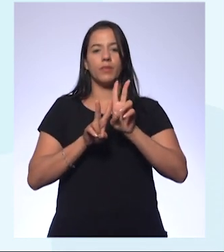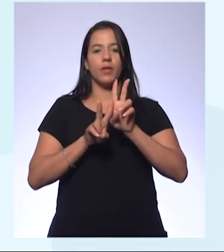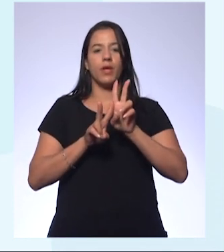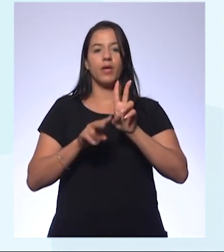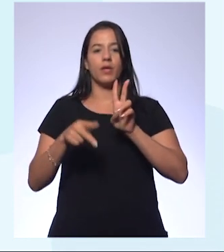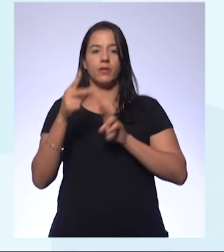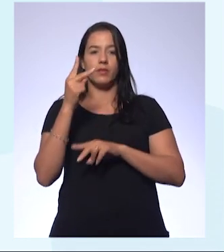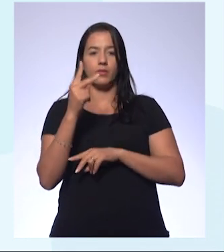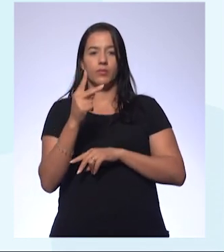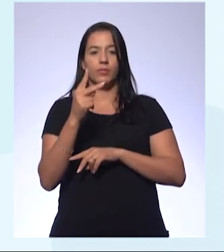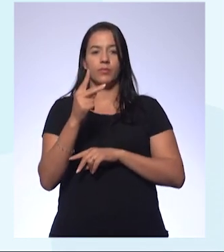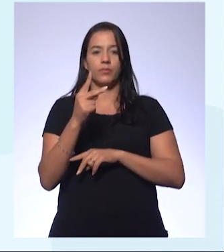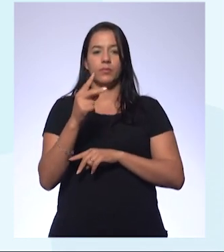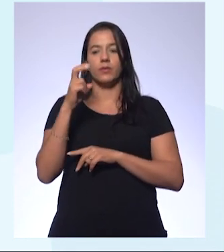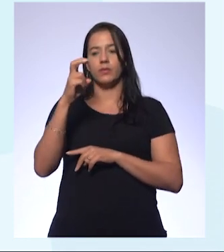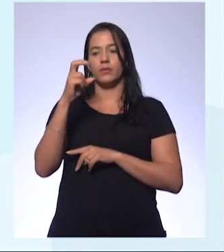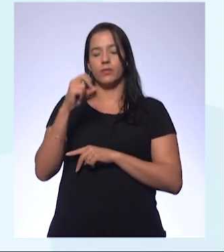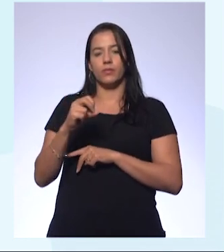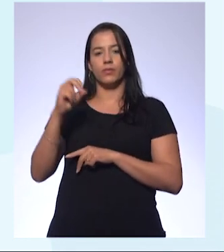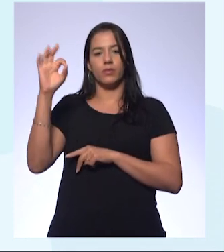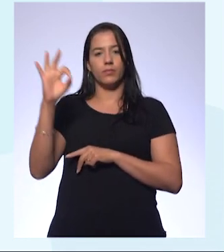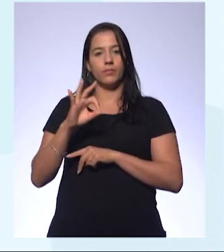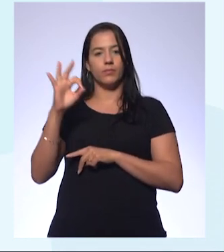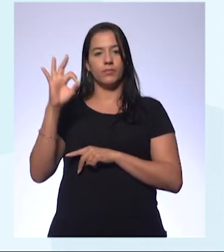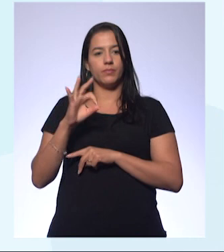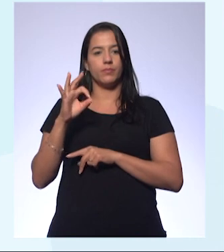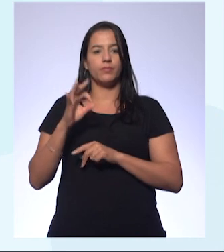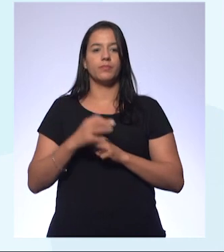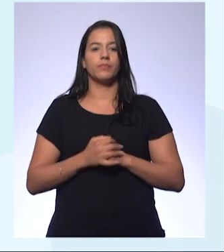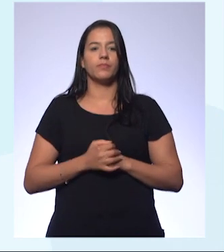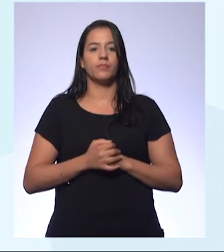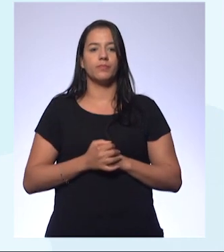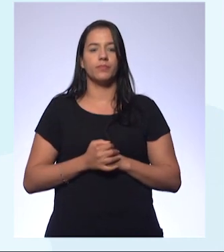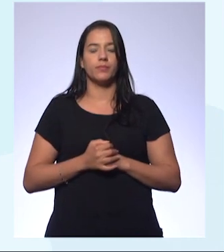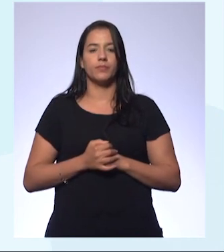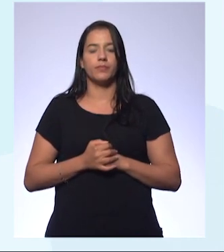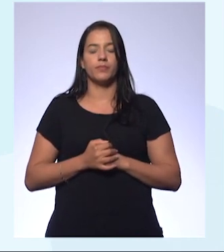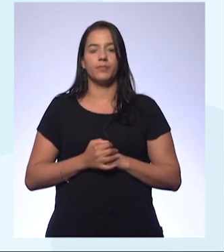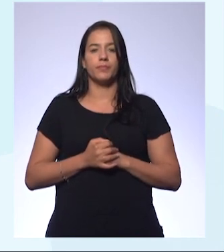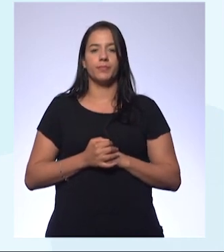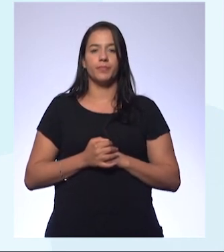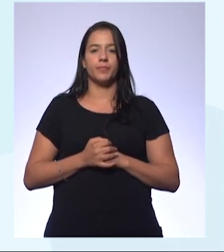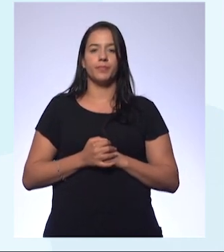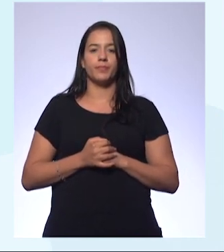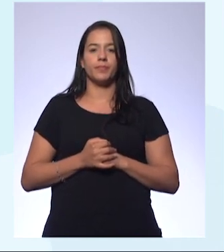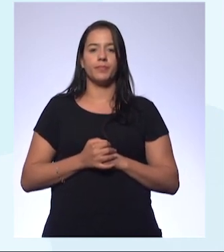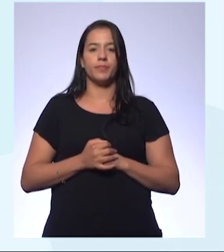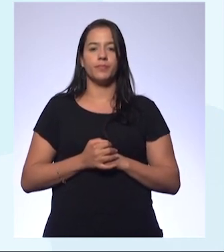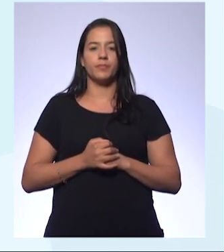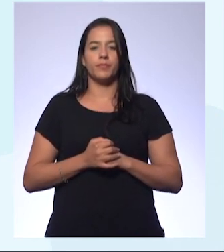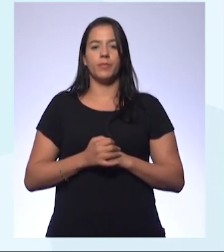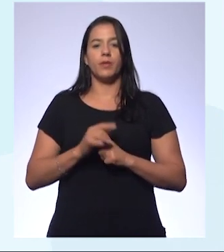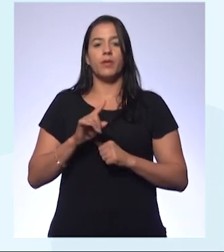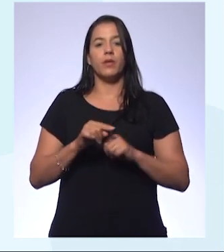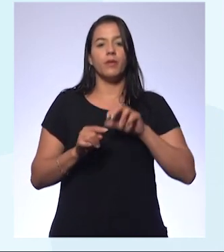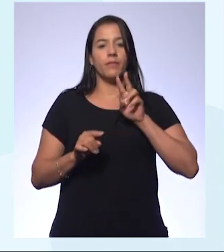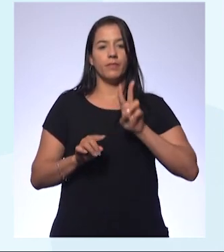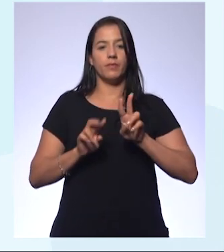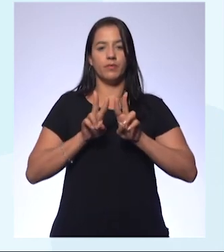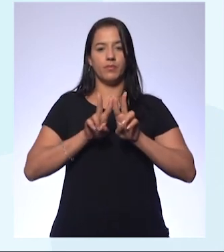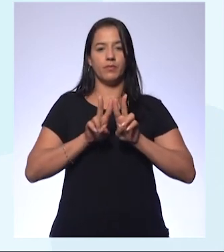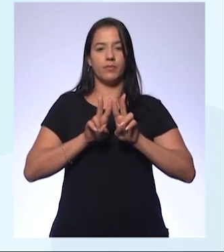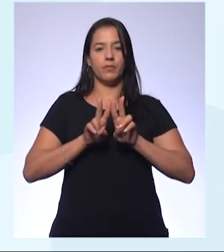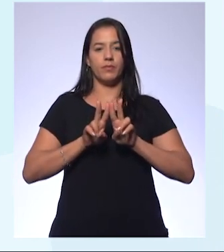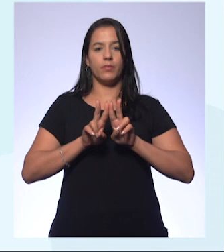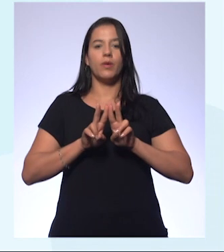2 indivíduos, então, né, 2 em 4, então a gente tem 50%, e Vzinho, Vzinho, a gente